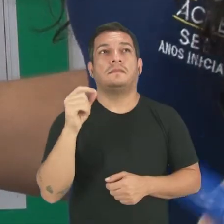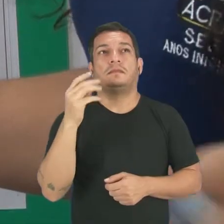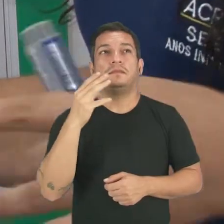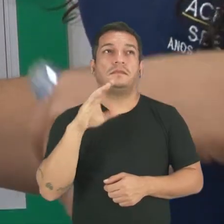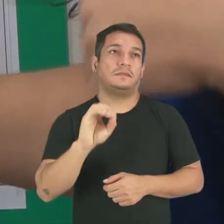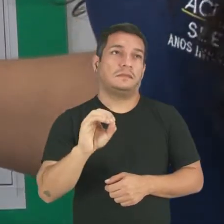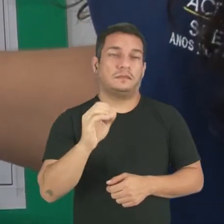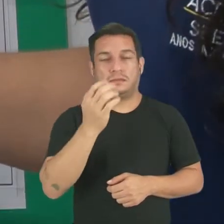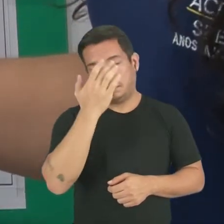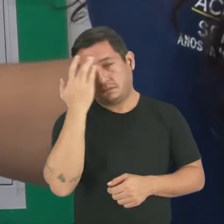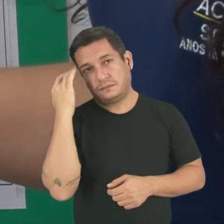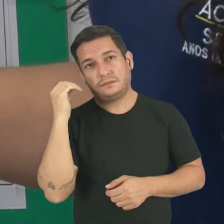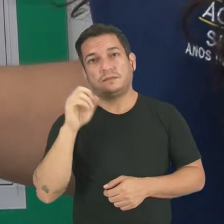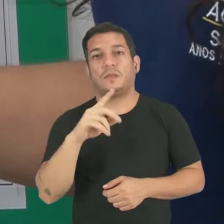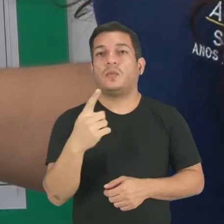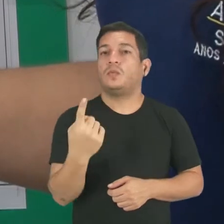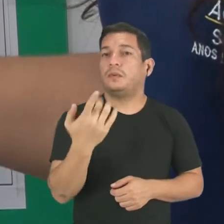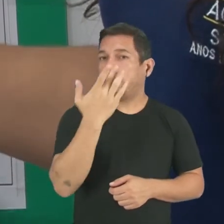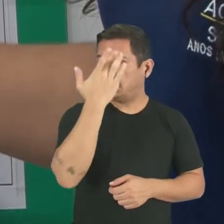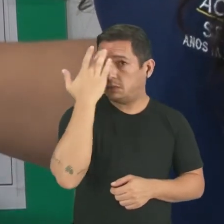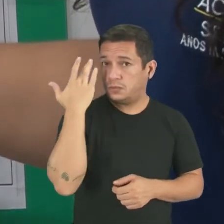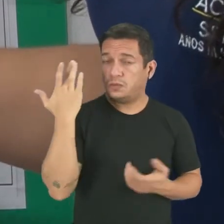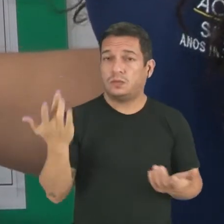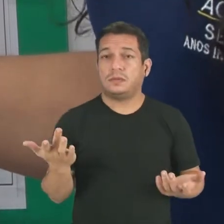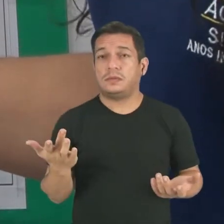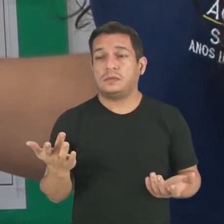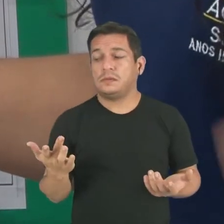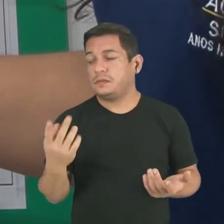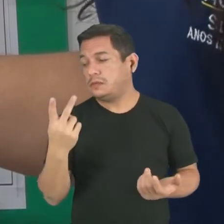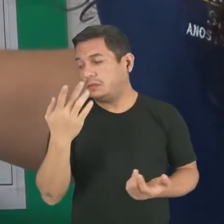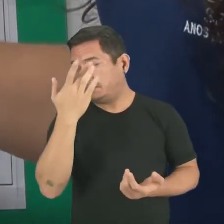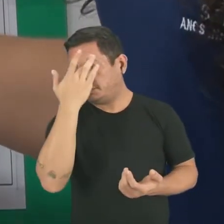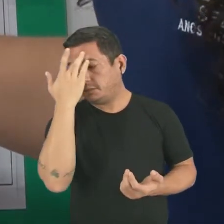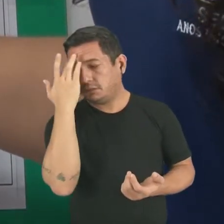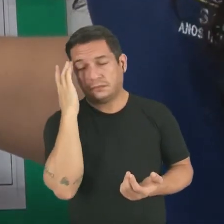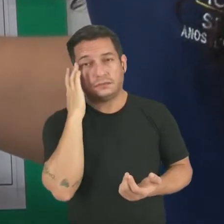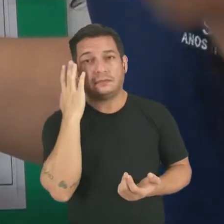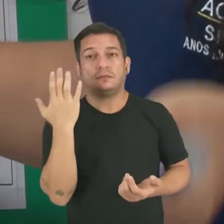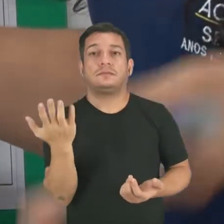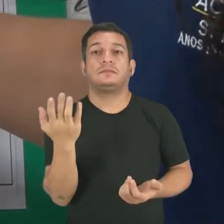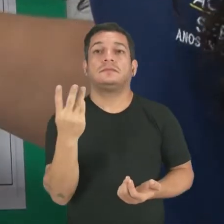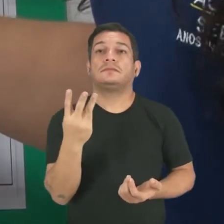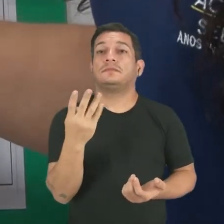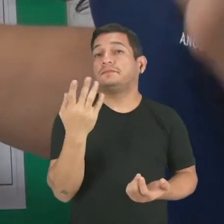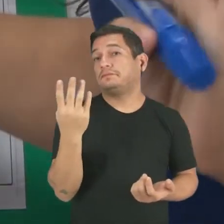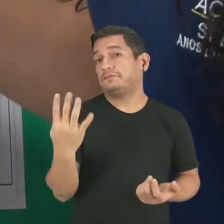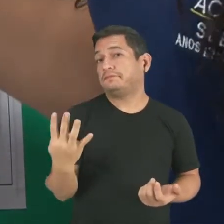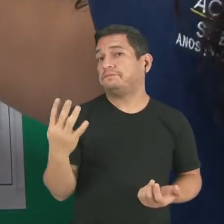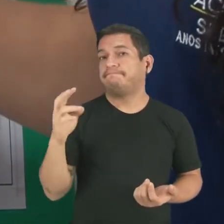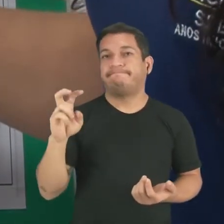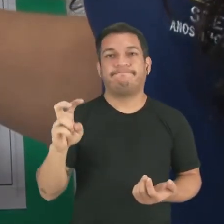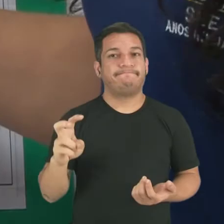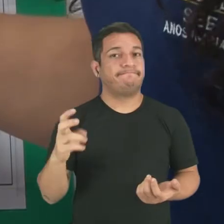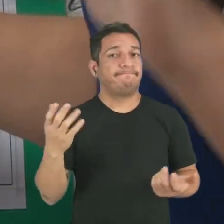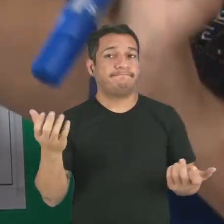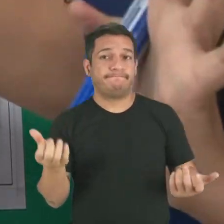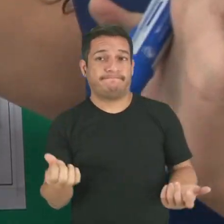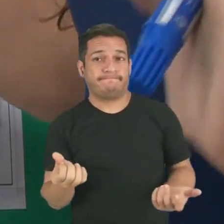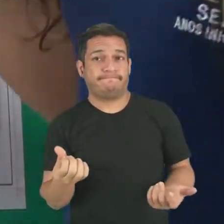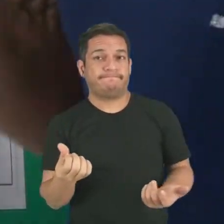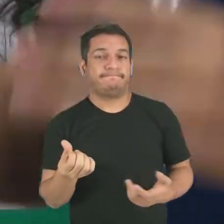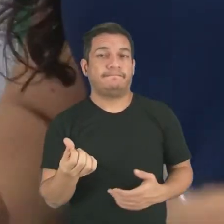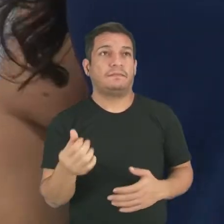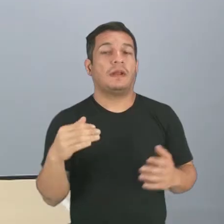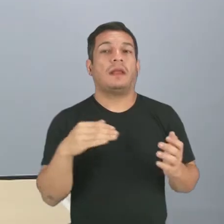0 pessoas, ou 1 pessoa, 2 pessoas, ou 3, ou 4, ou